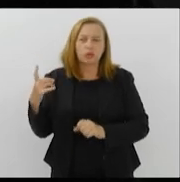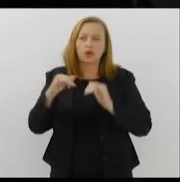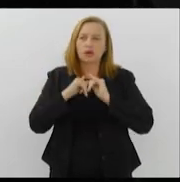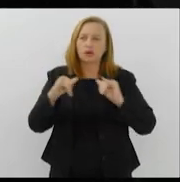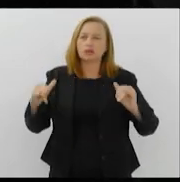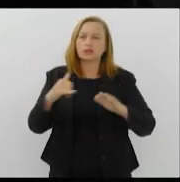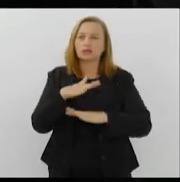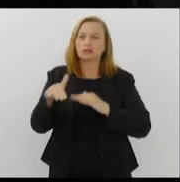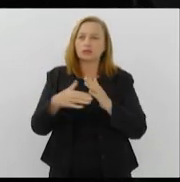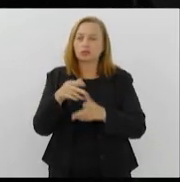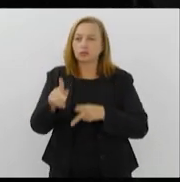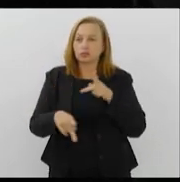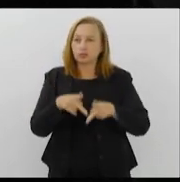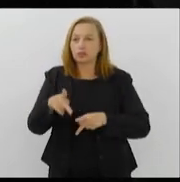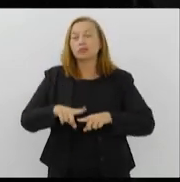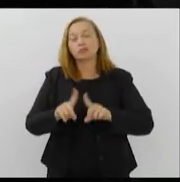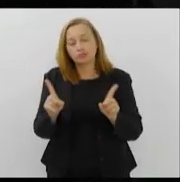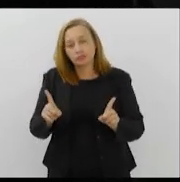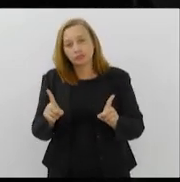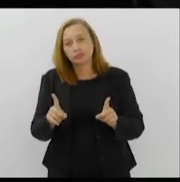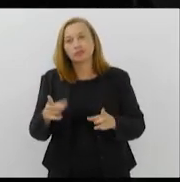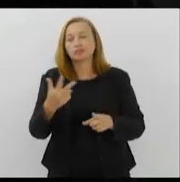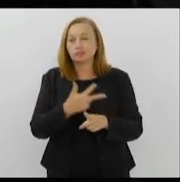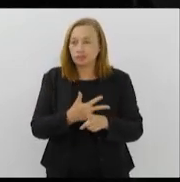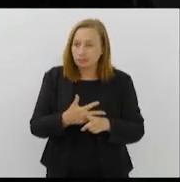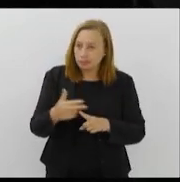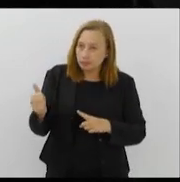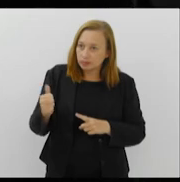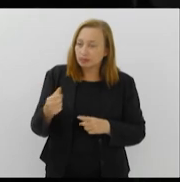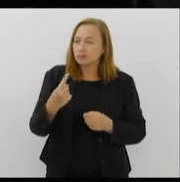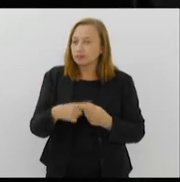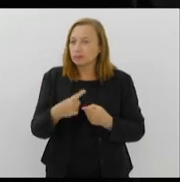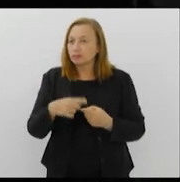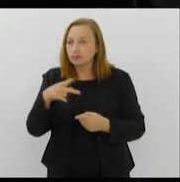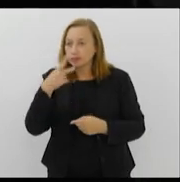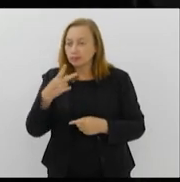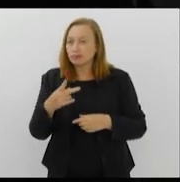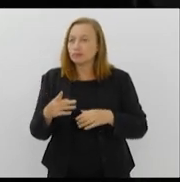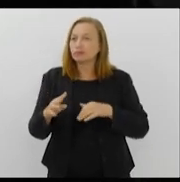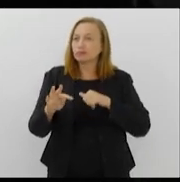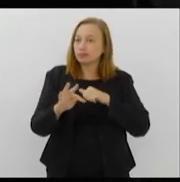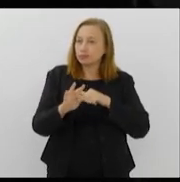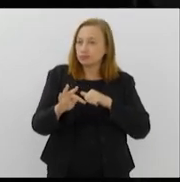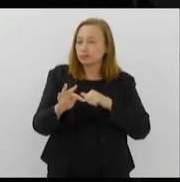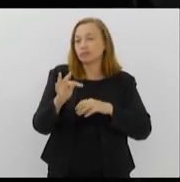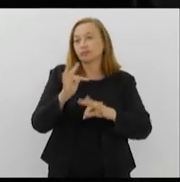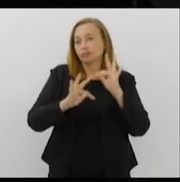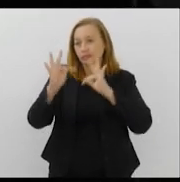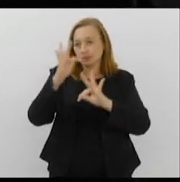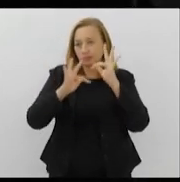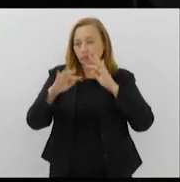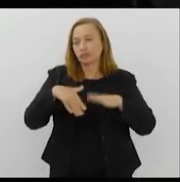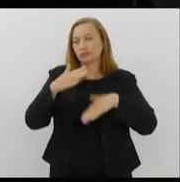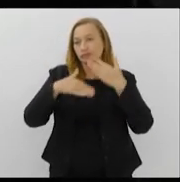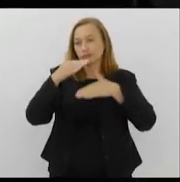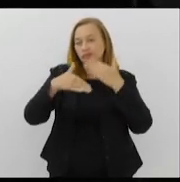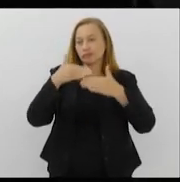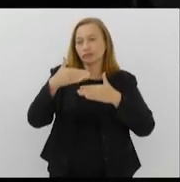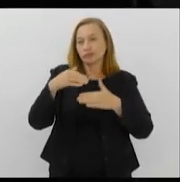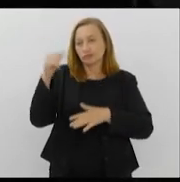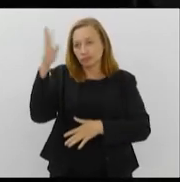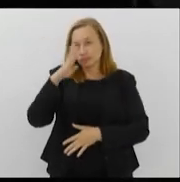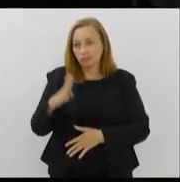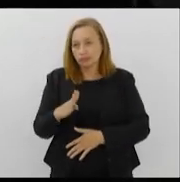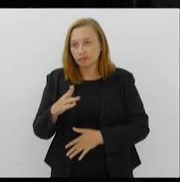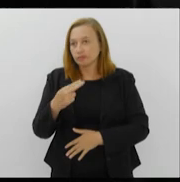toda a população. Mas é uma grande conquista, porque fala de uma tecnologia avançada e que o Brasil não